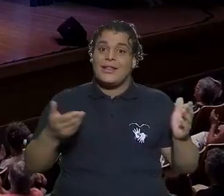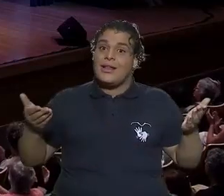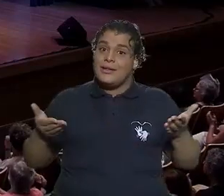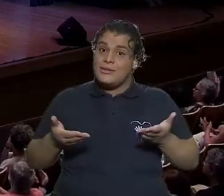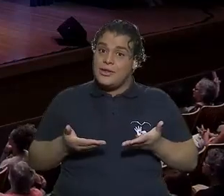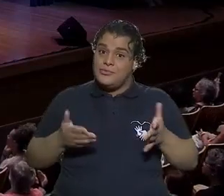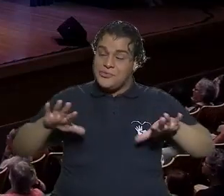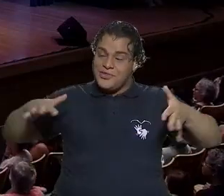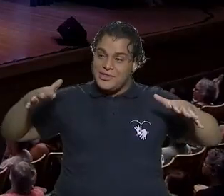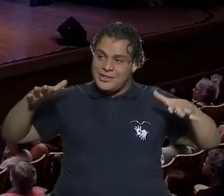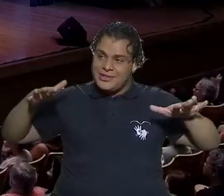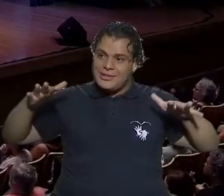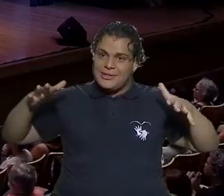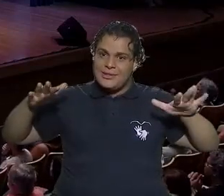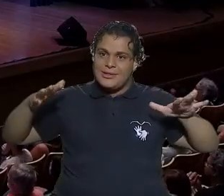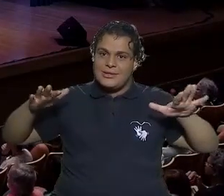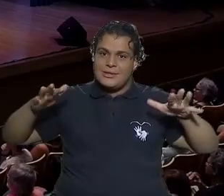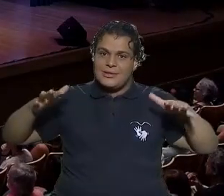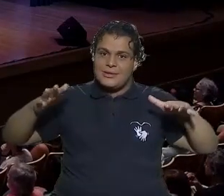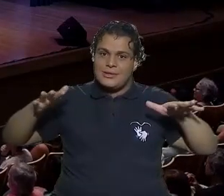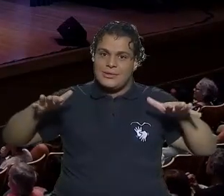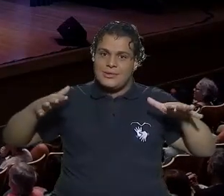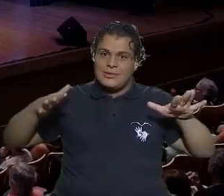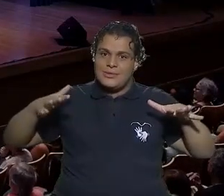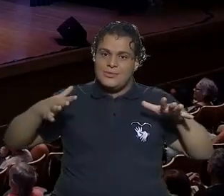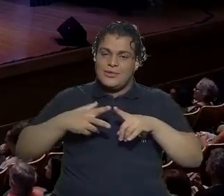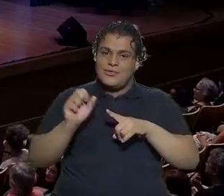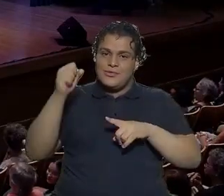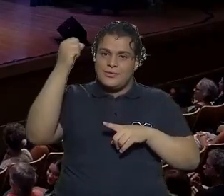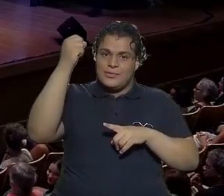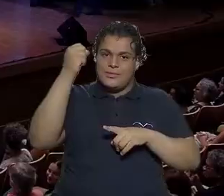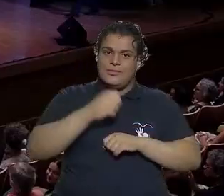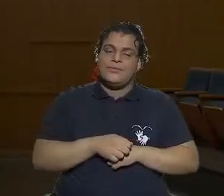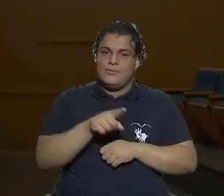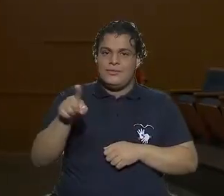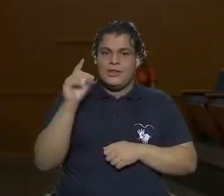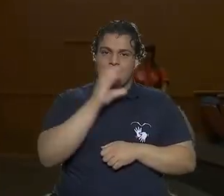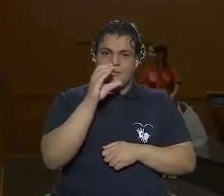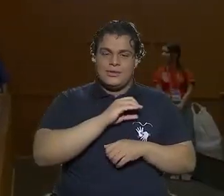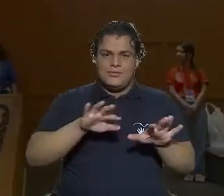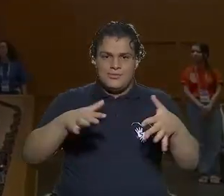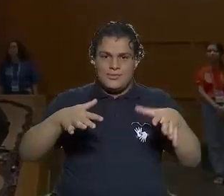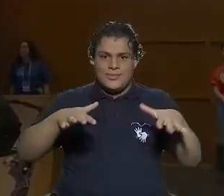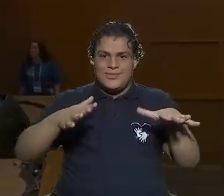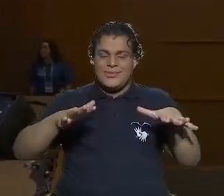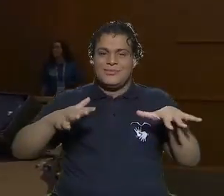Então, que rufem os tambores para a gente anunciar os vencedores da Maratona Seja Breve.